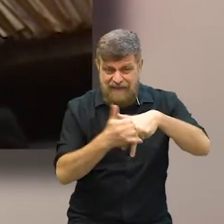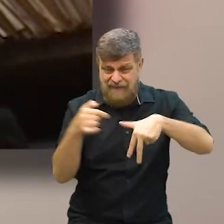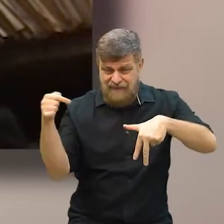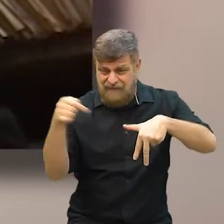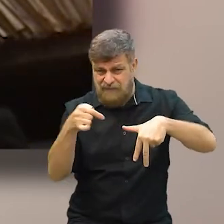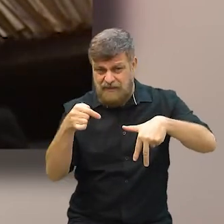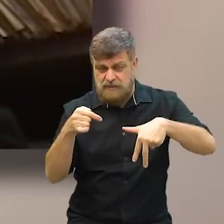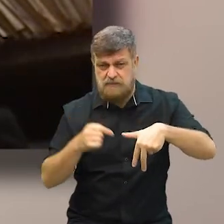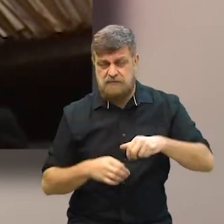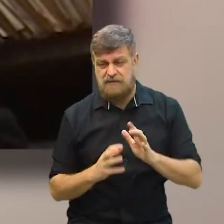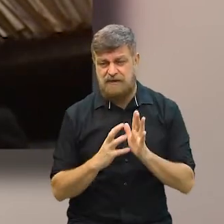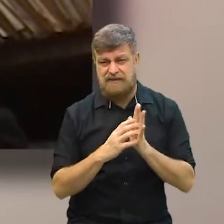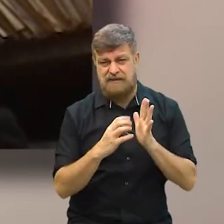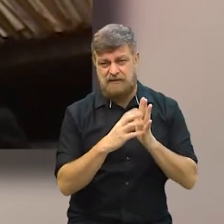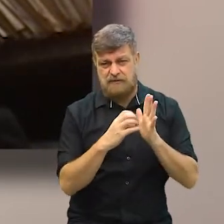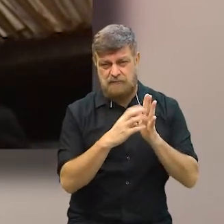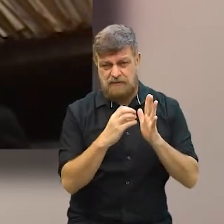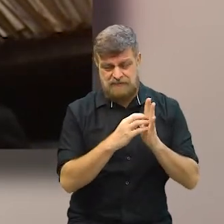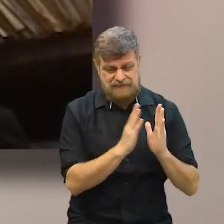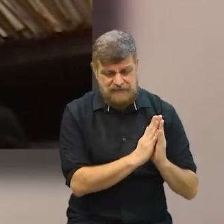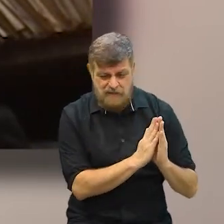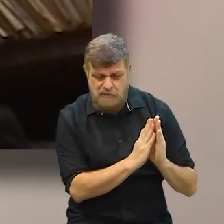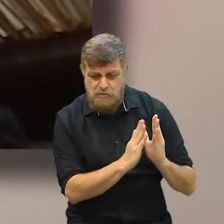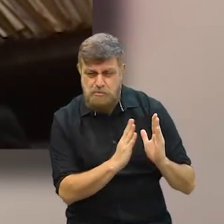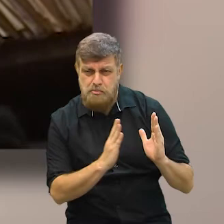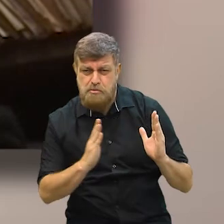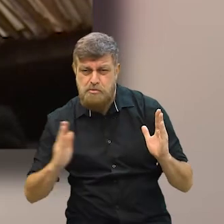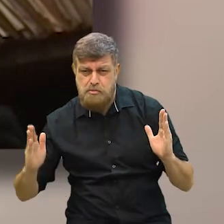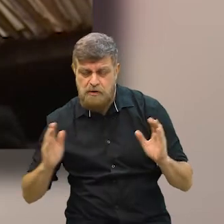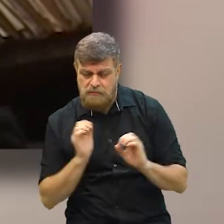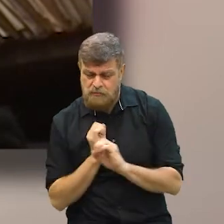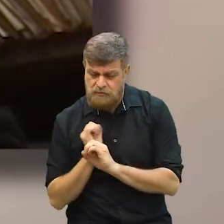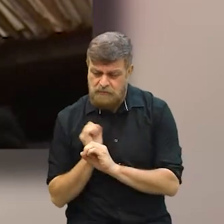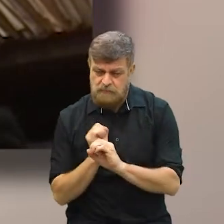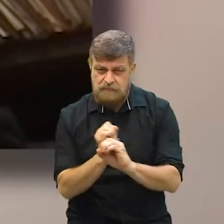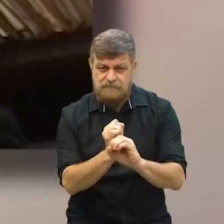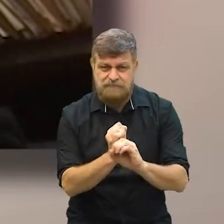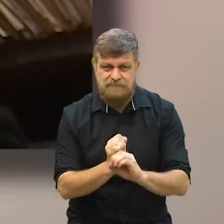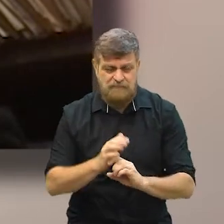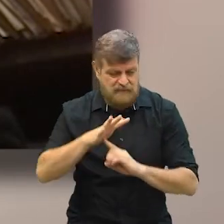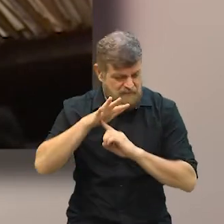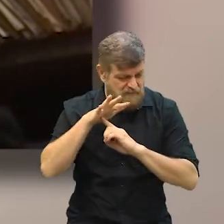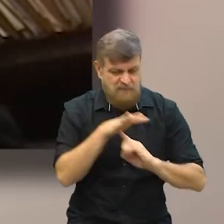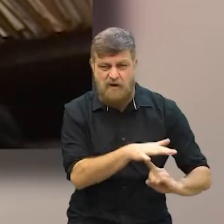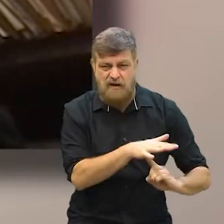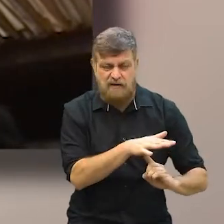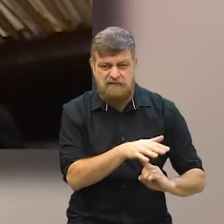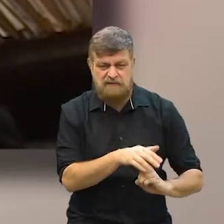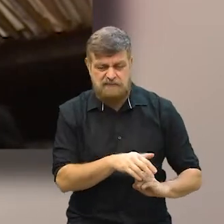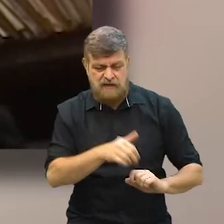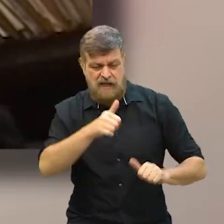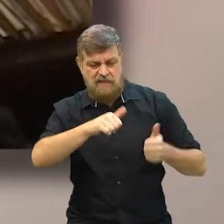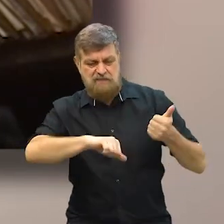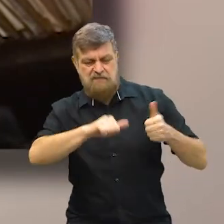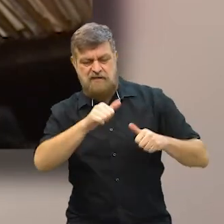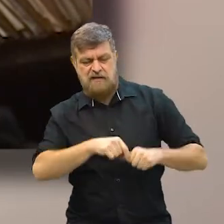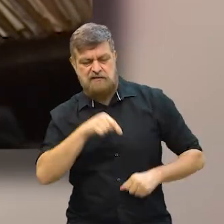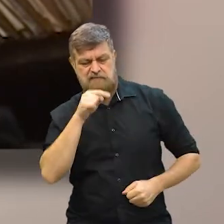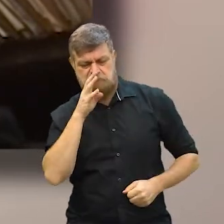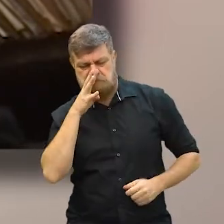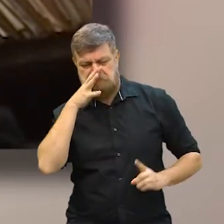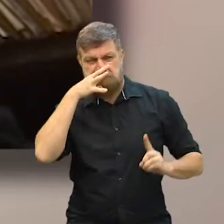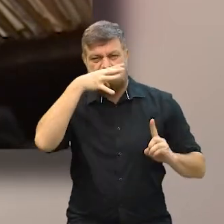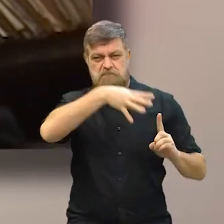vítimas da doença e, durante muito tempo, foram condenados como